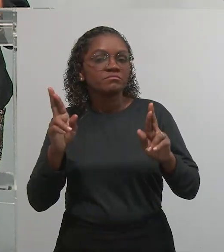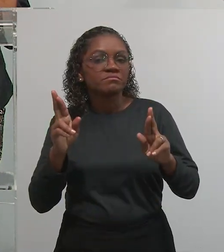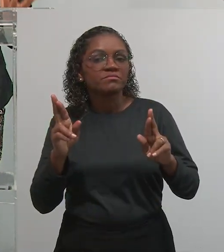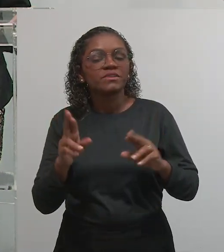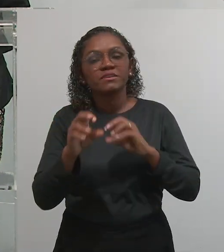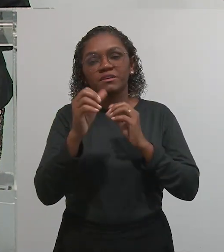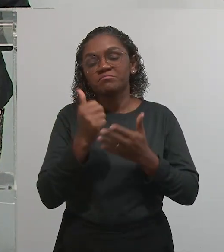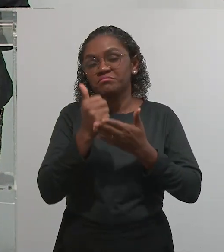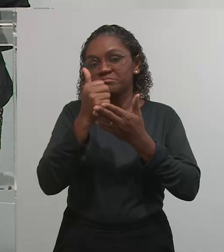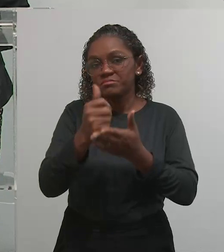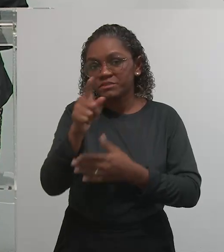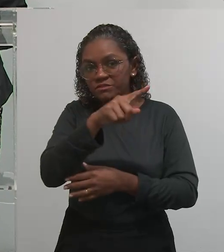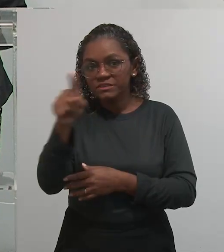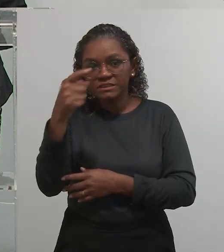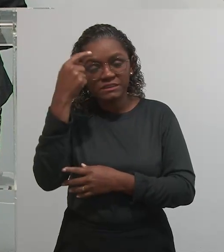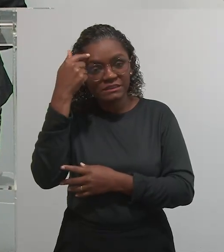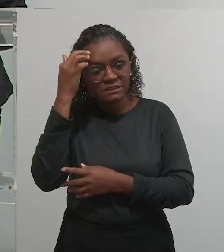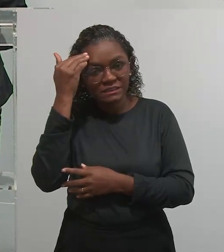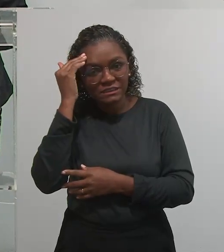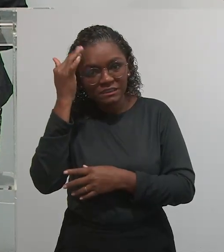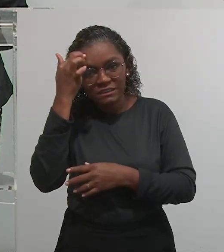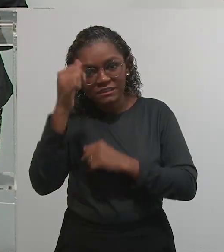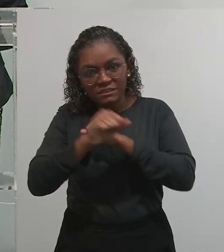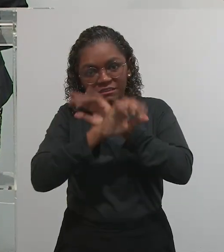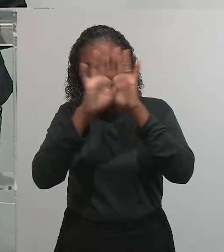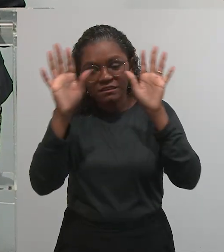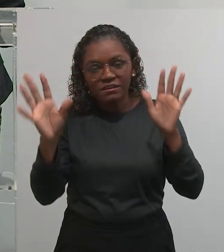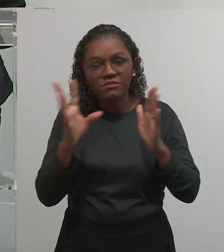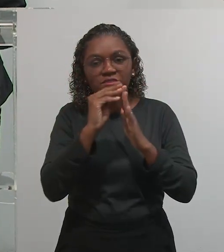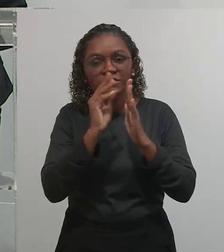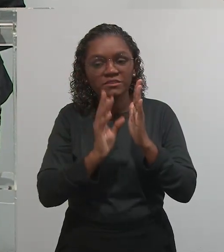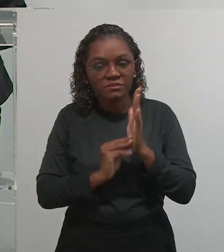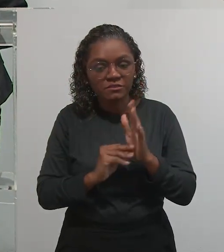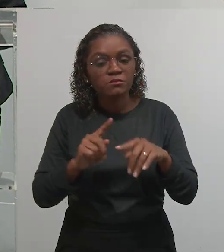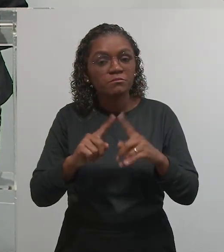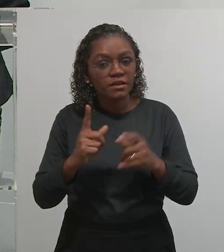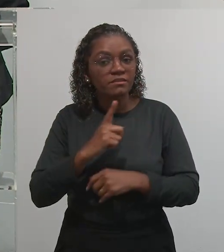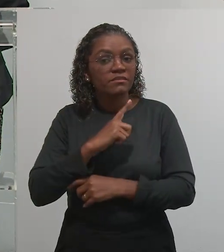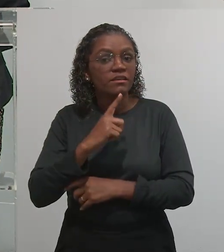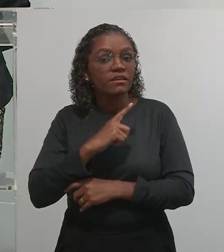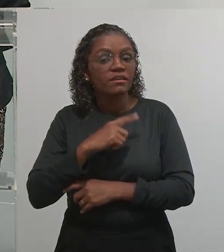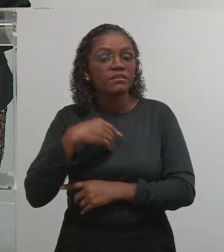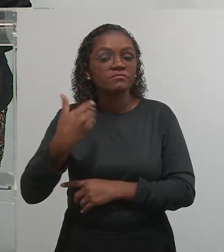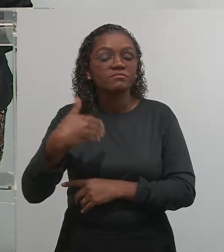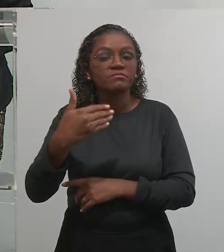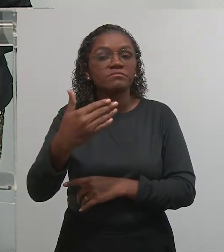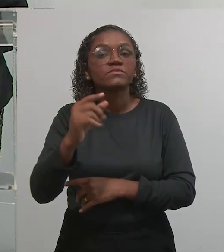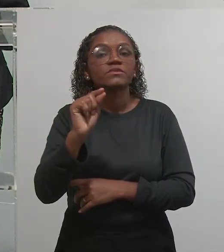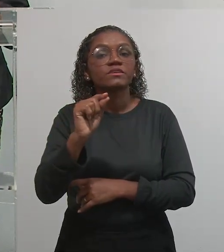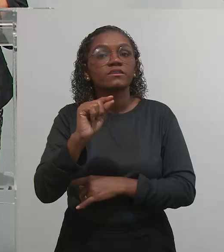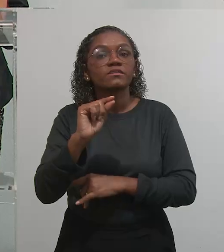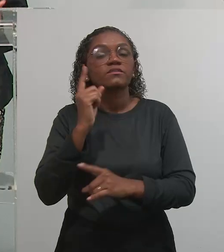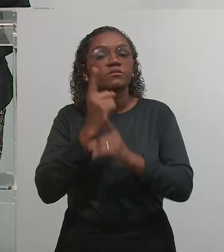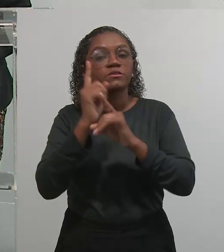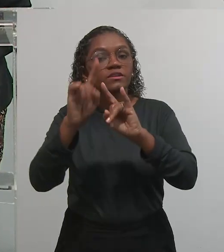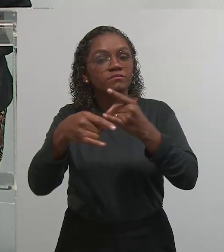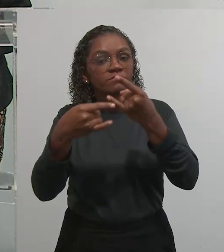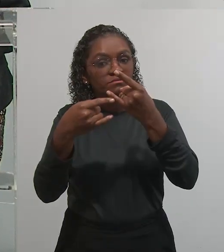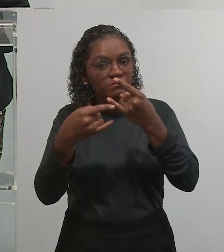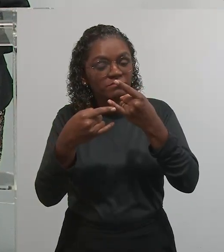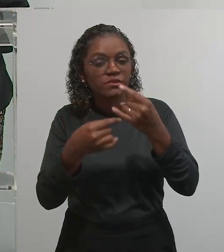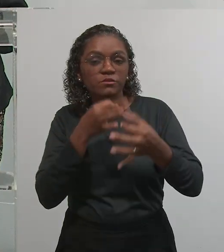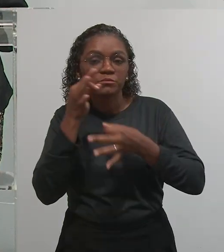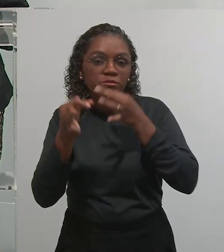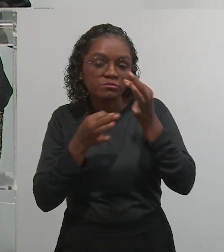tenha ajudado vocês a compreenderem melhor esse conteúdo. E não esqueça que nós teremos o nosso encontro online para tirar